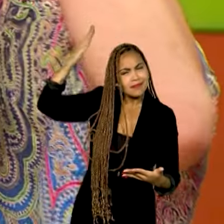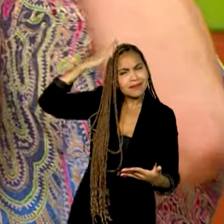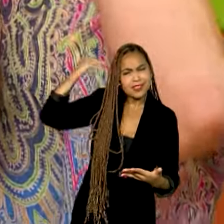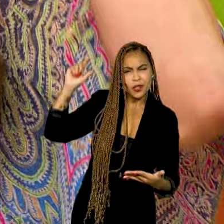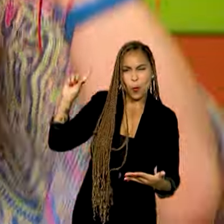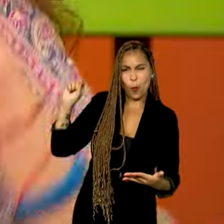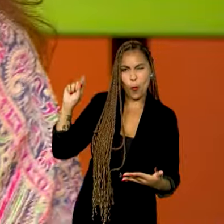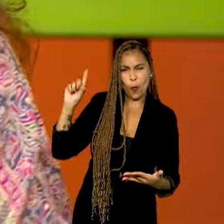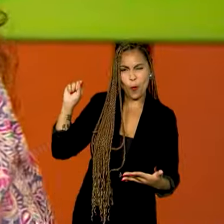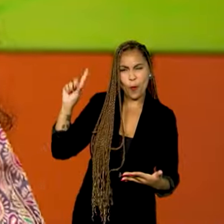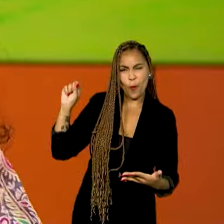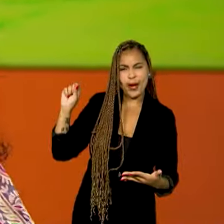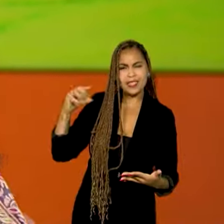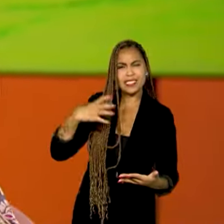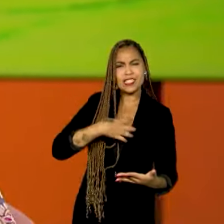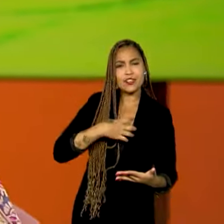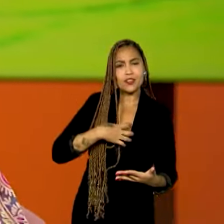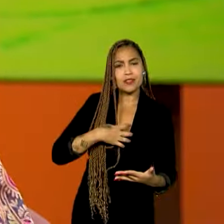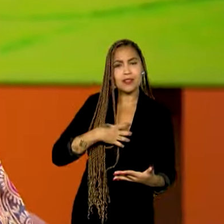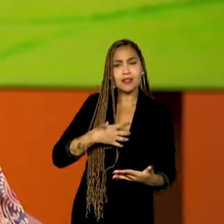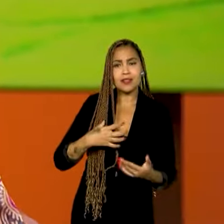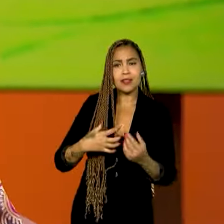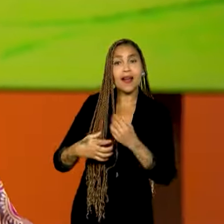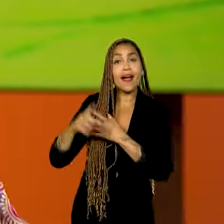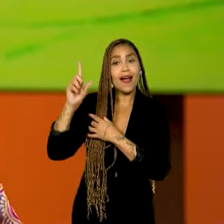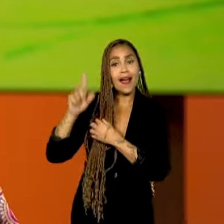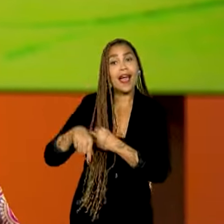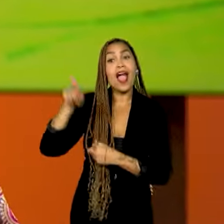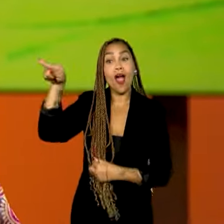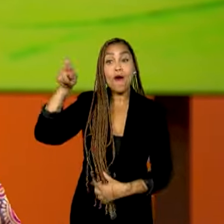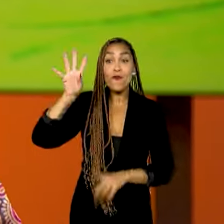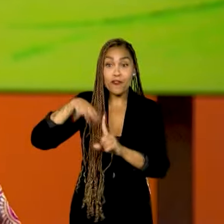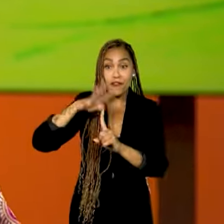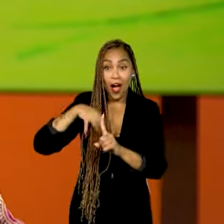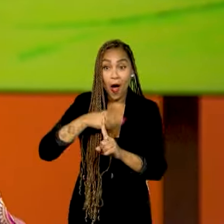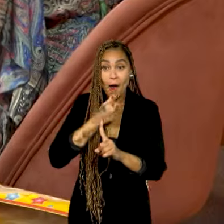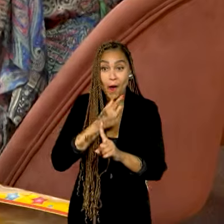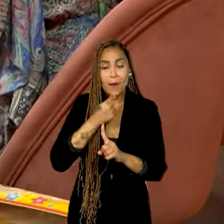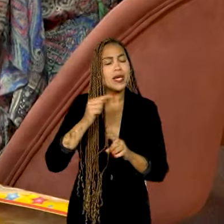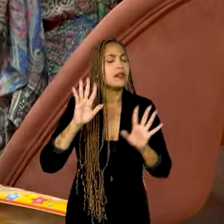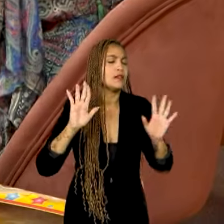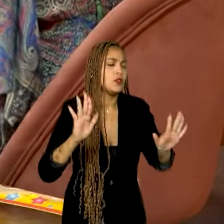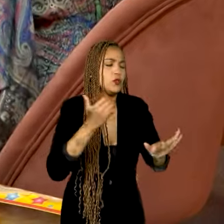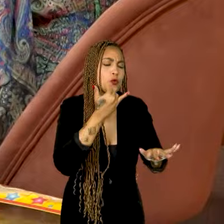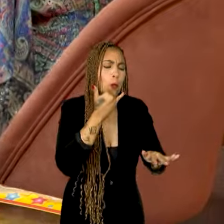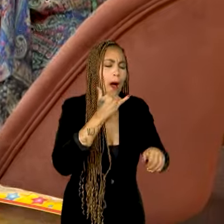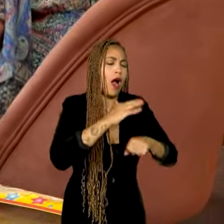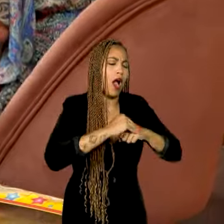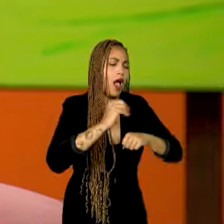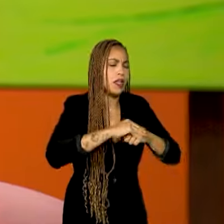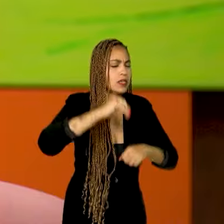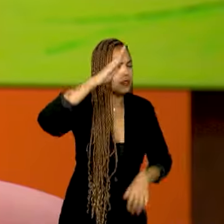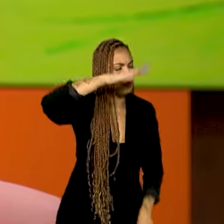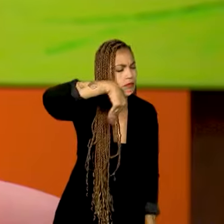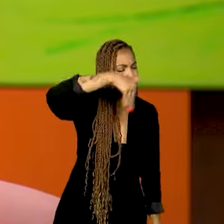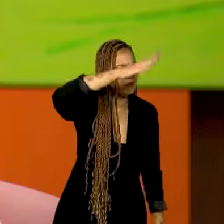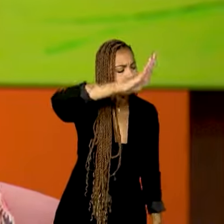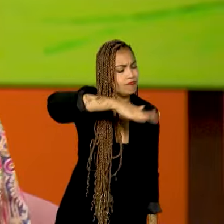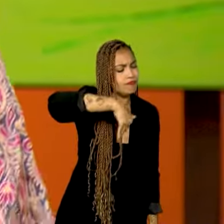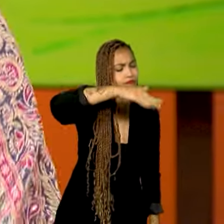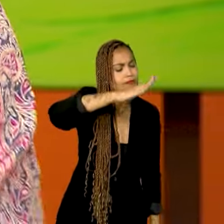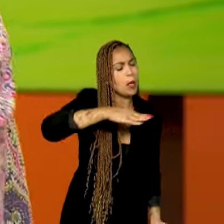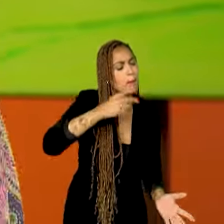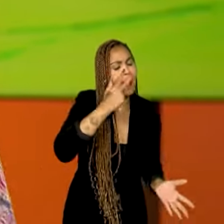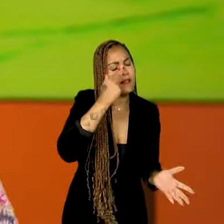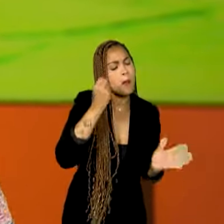na cabeça. Era, falei, carinho. Não, eu só tô fazendo carinho. Ah, eu quero que esse momento eternize.